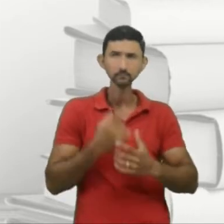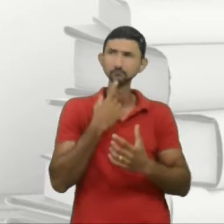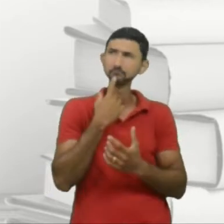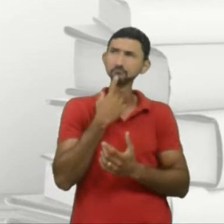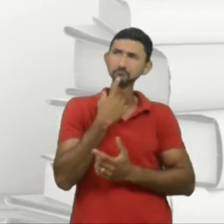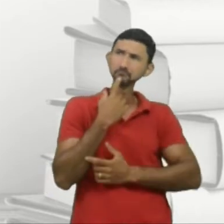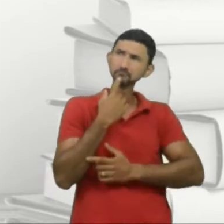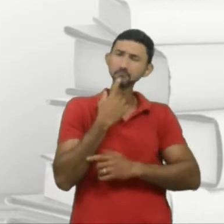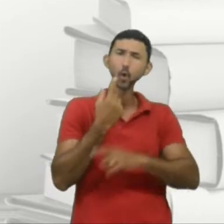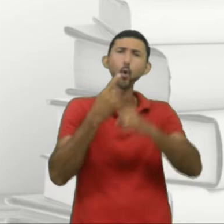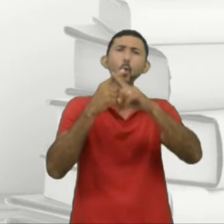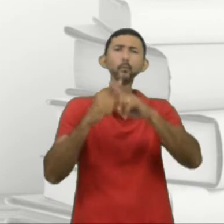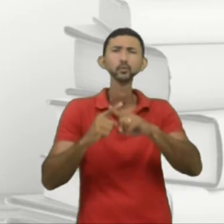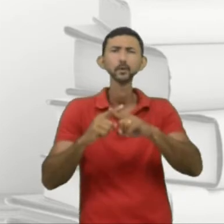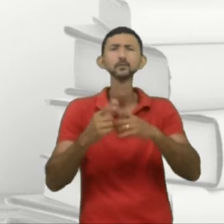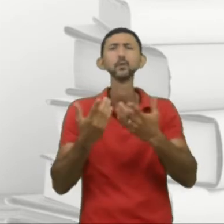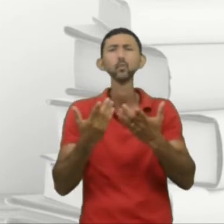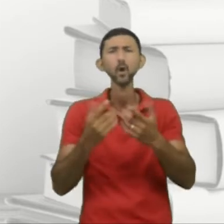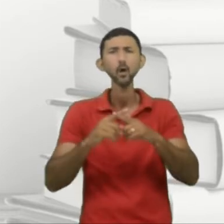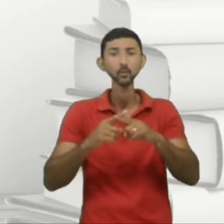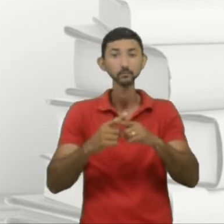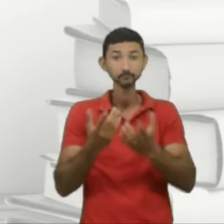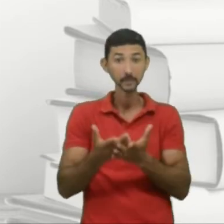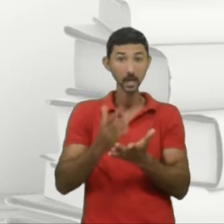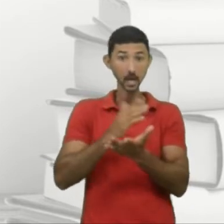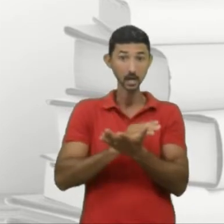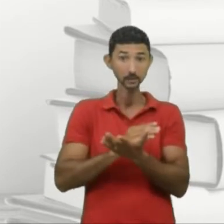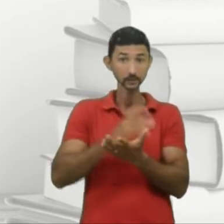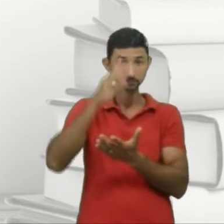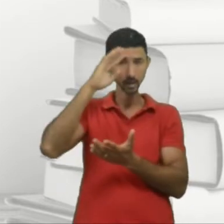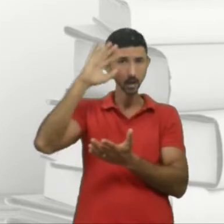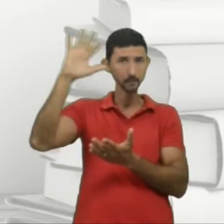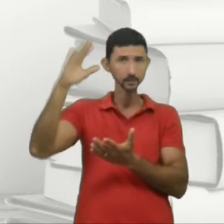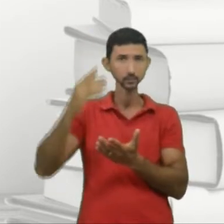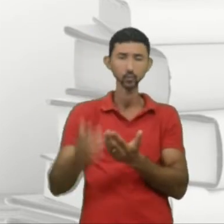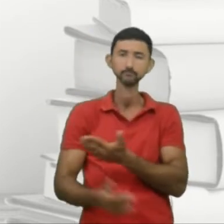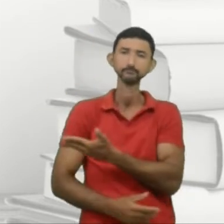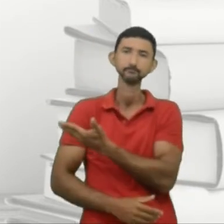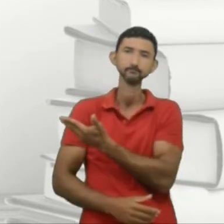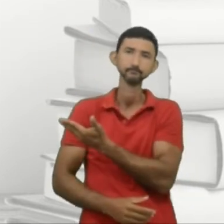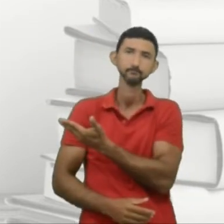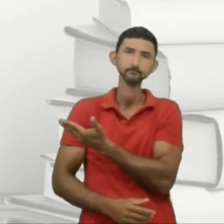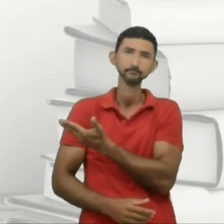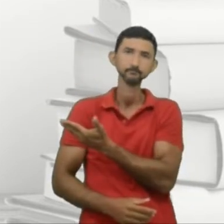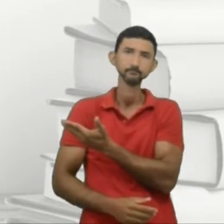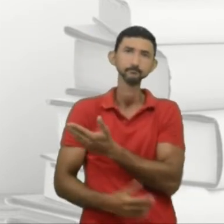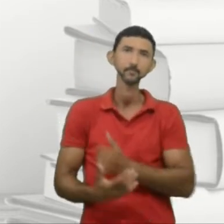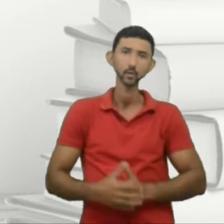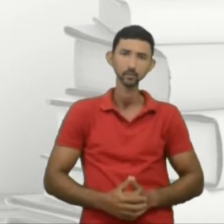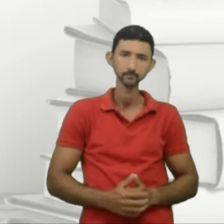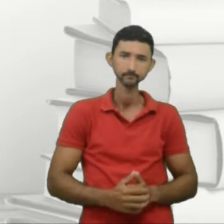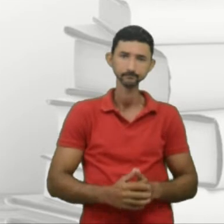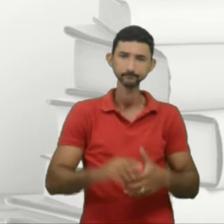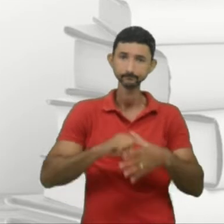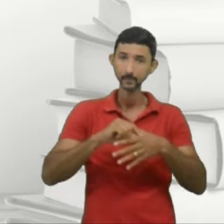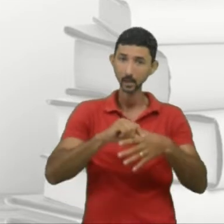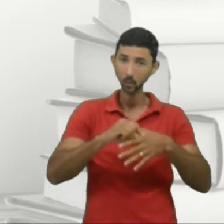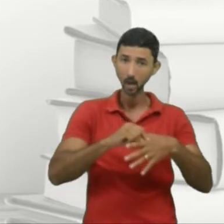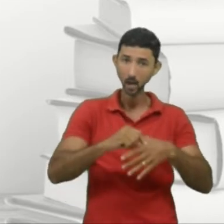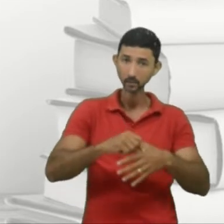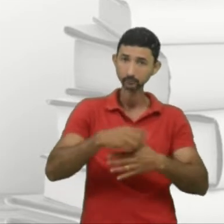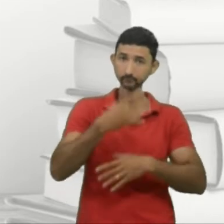essa multiplicação? Foi aquela que anteriormente você imaginou. Número de opções de carne,